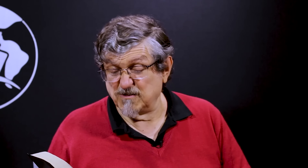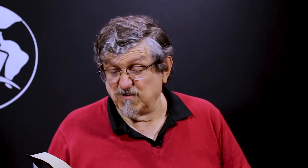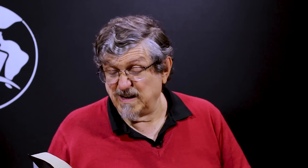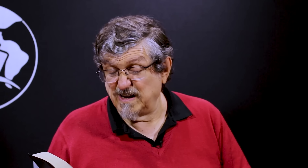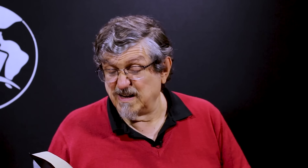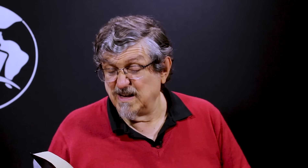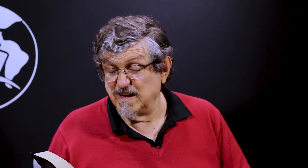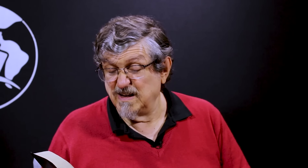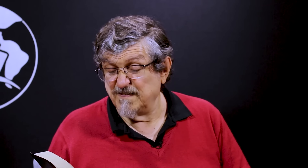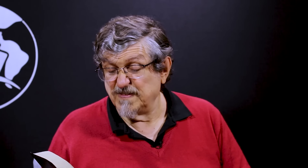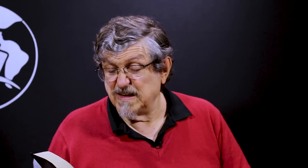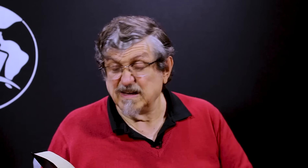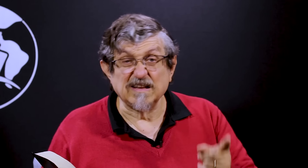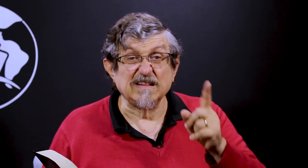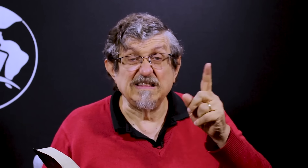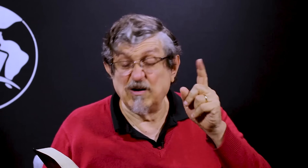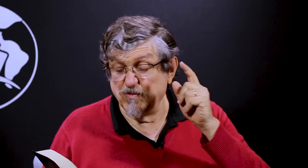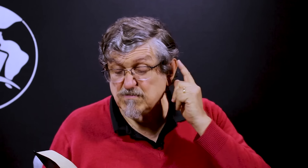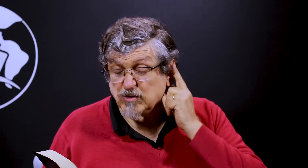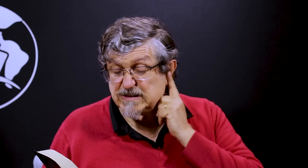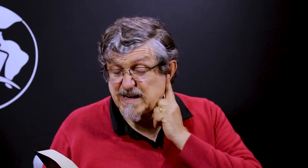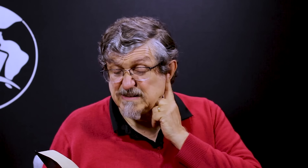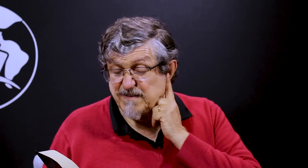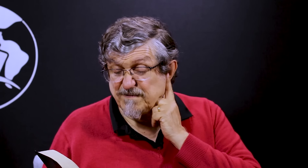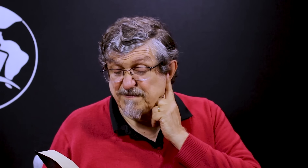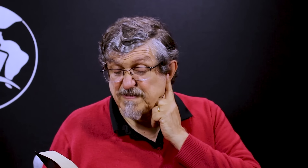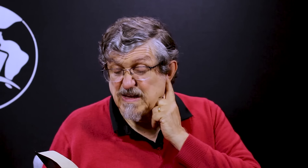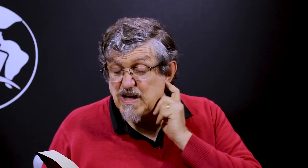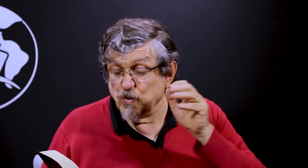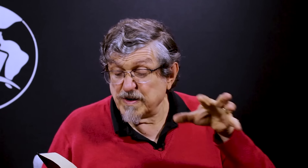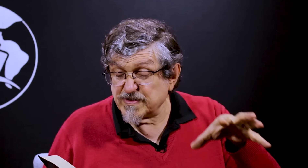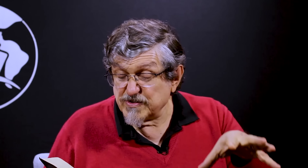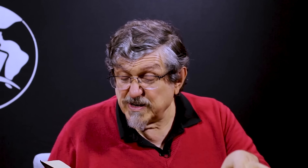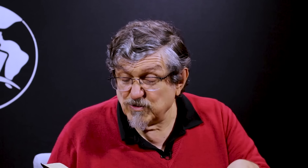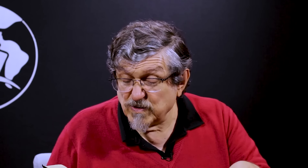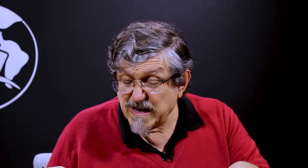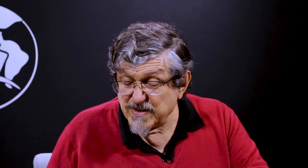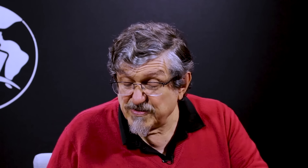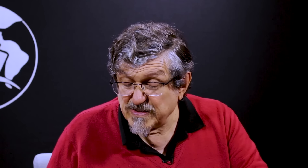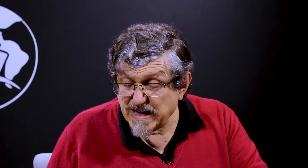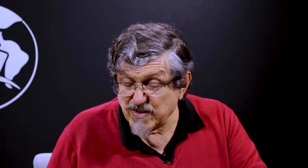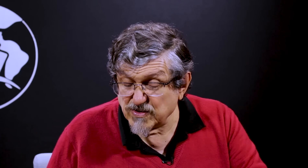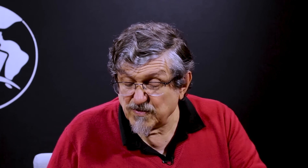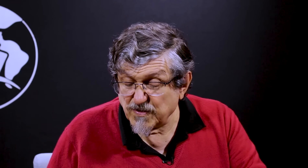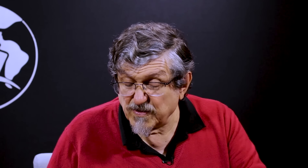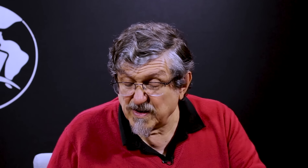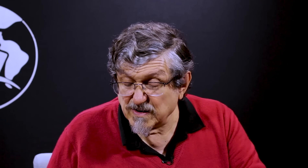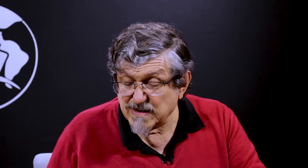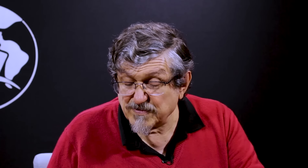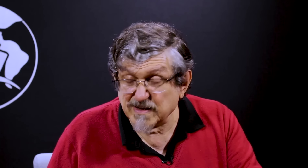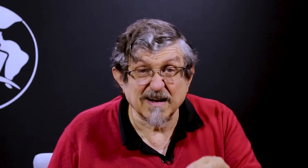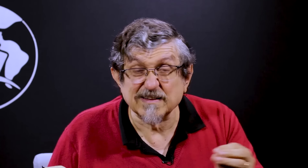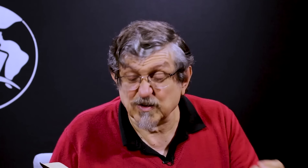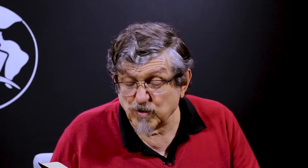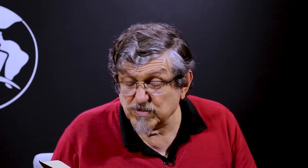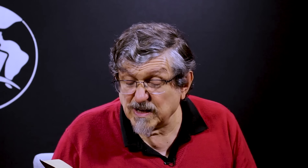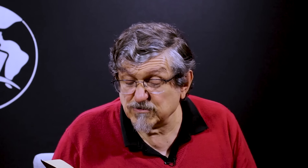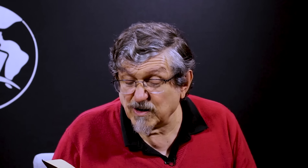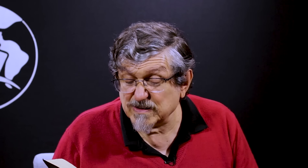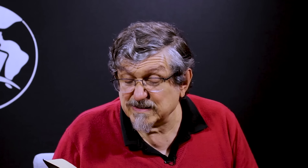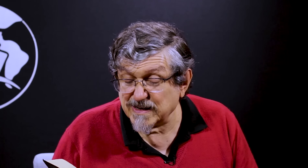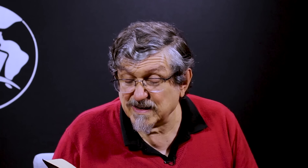fazer com ele não maltratem o estrangeiro residente que viver deve ser tratado